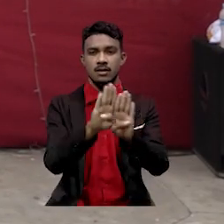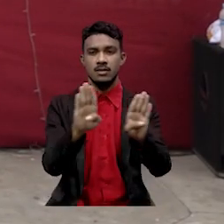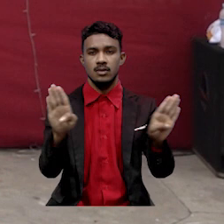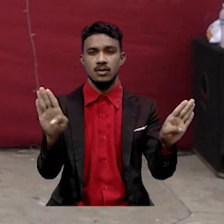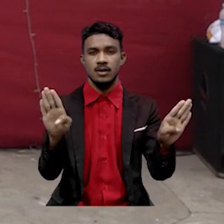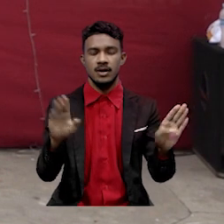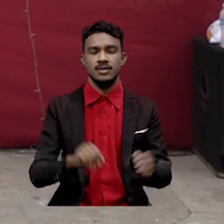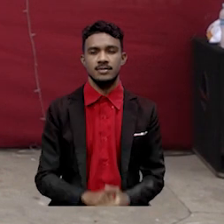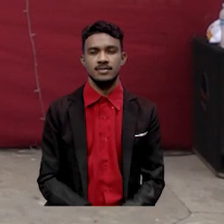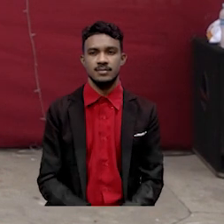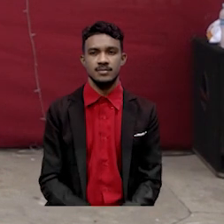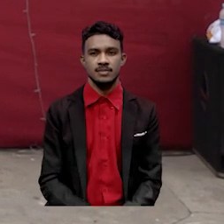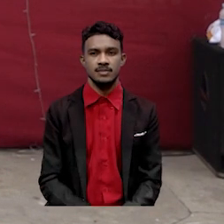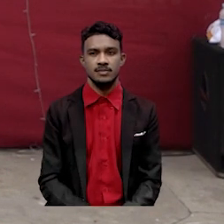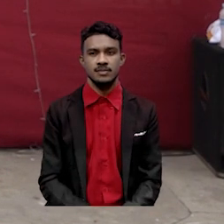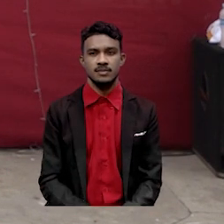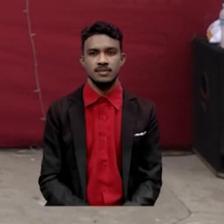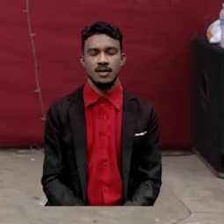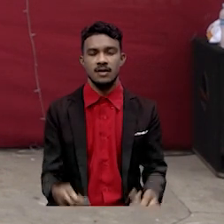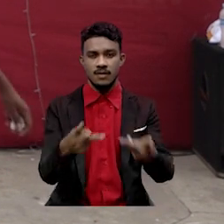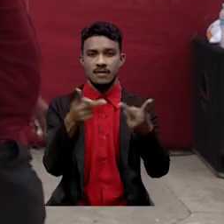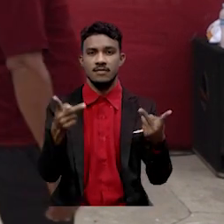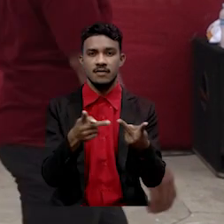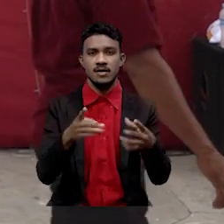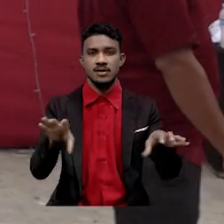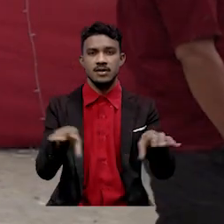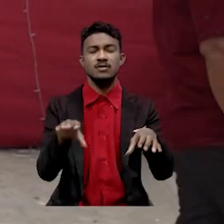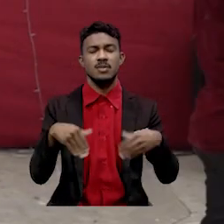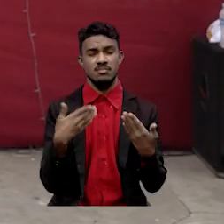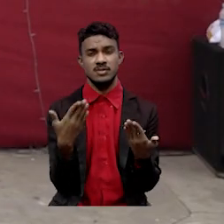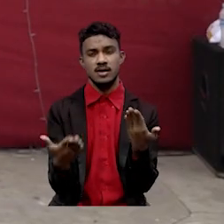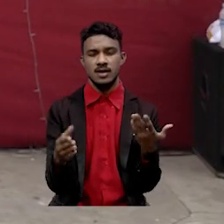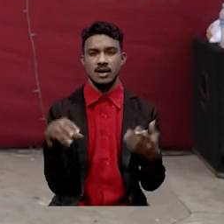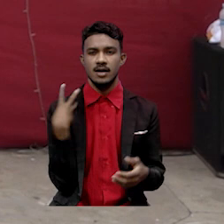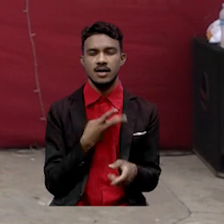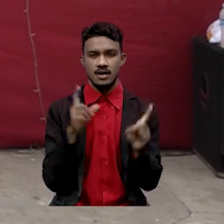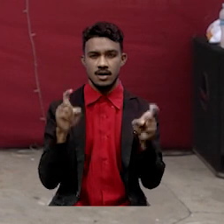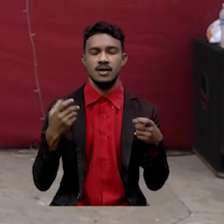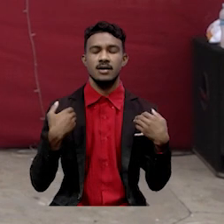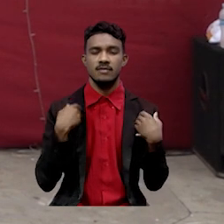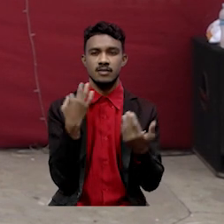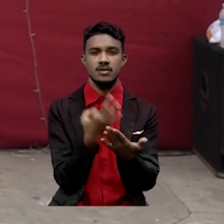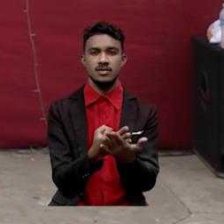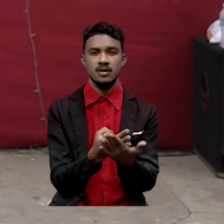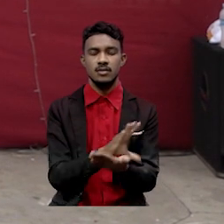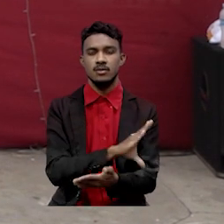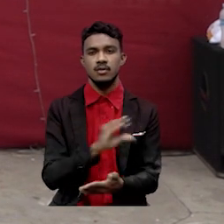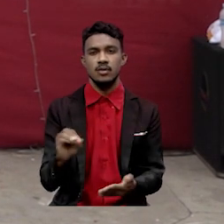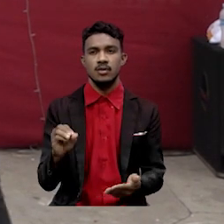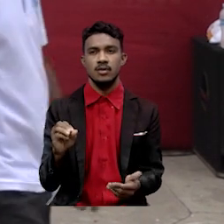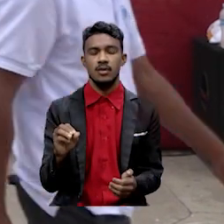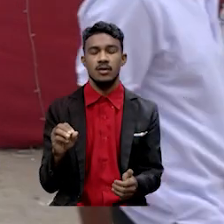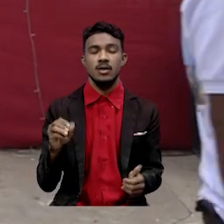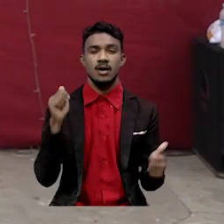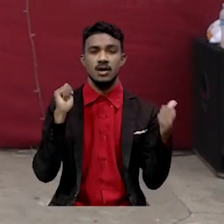loke esse campo de trabalho, que também tem que ter a roça minha. E bela nação, bela